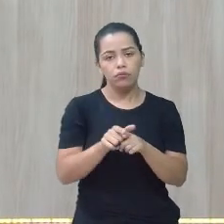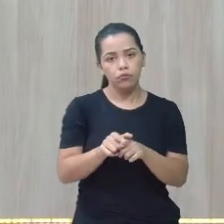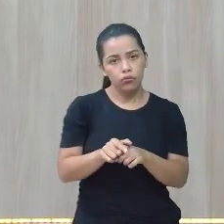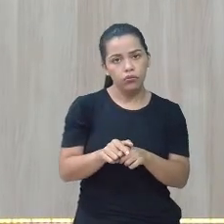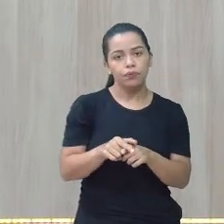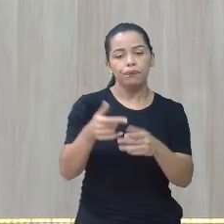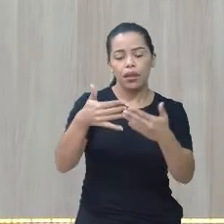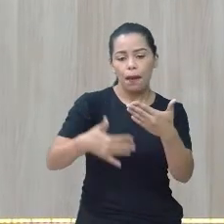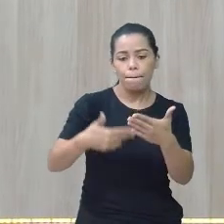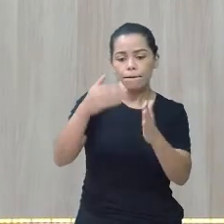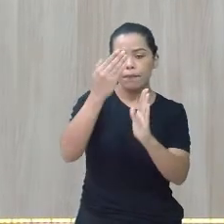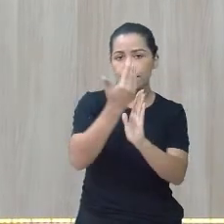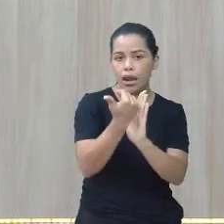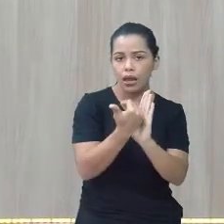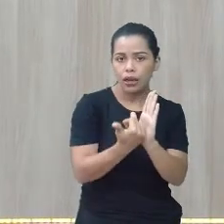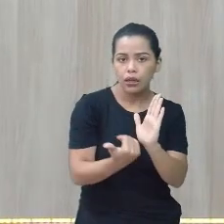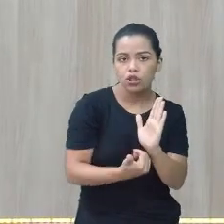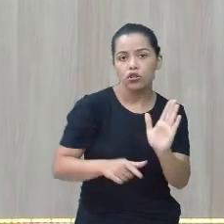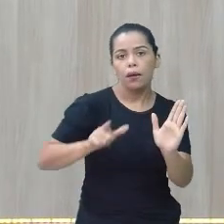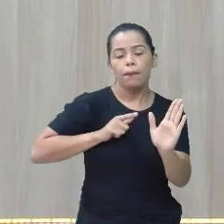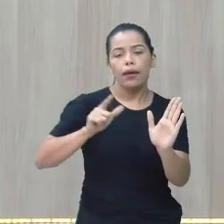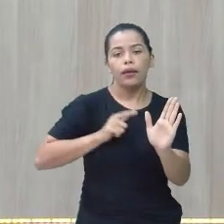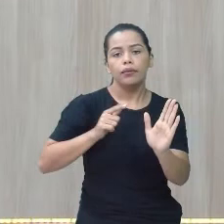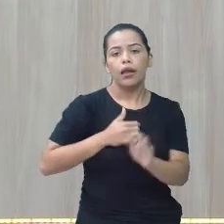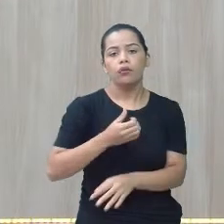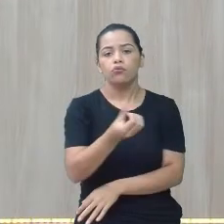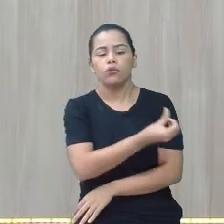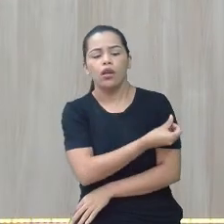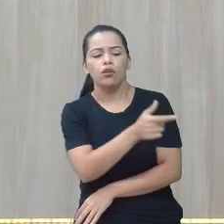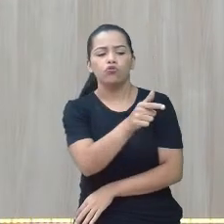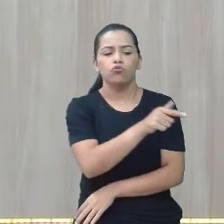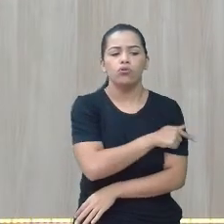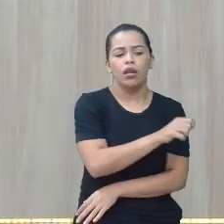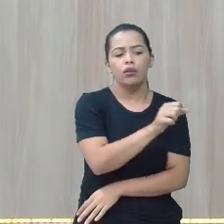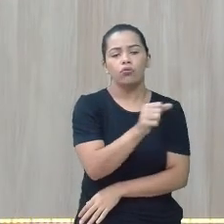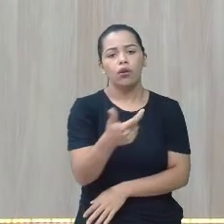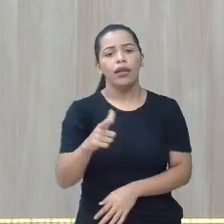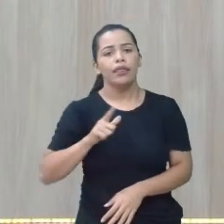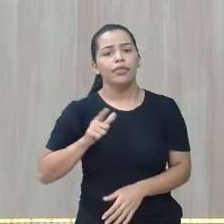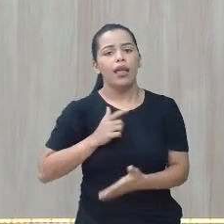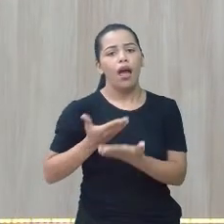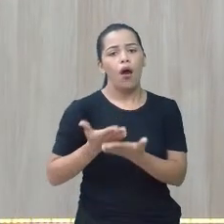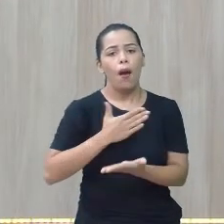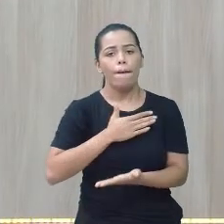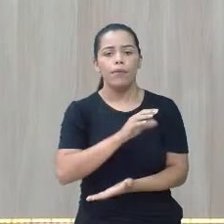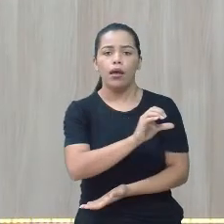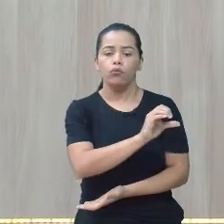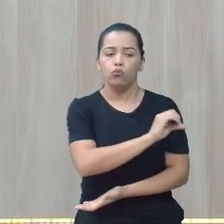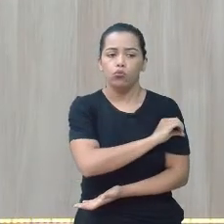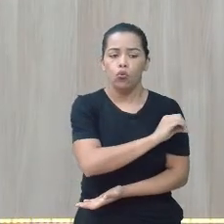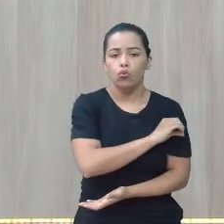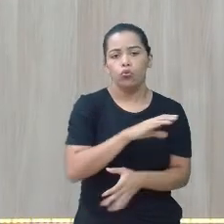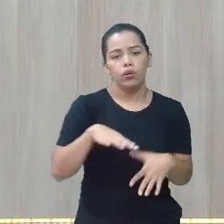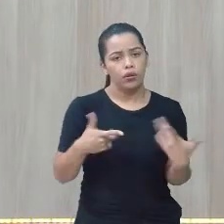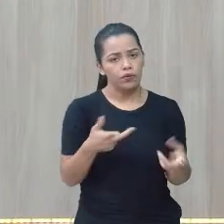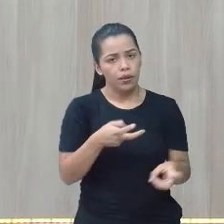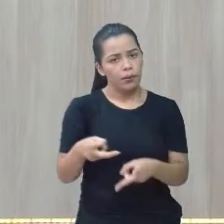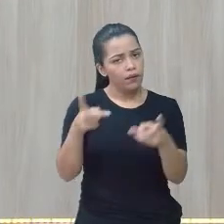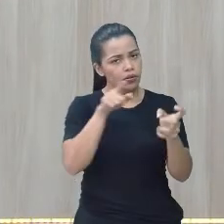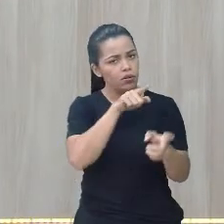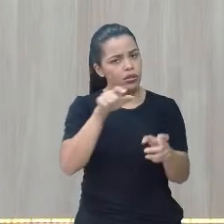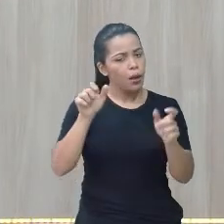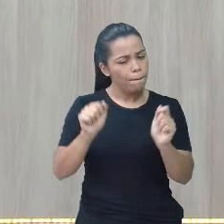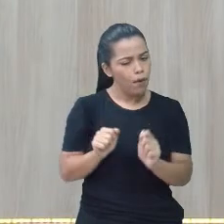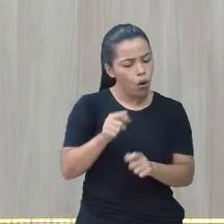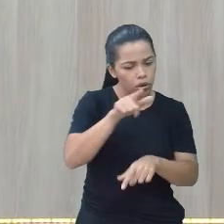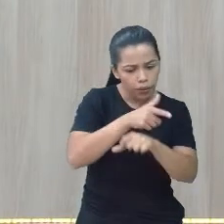professora Briane no 6º ano, no 7º ano, tem aulas minhas no 9º ano, então você vai perceber que você pode caminhar lá,